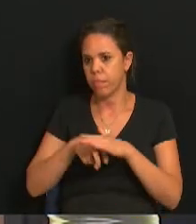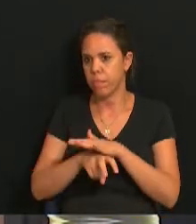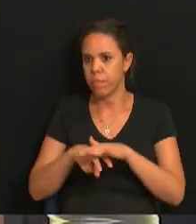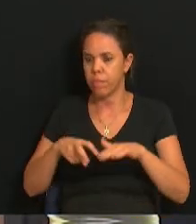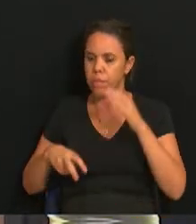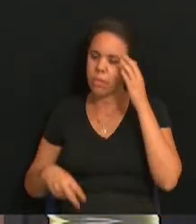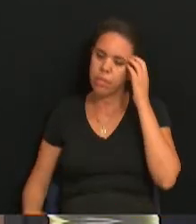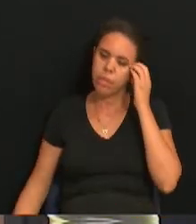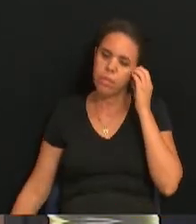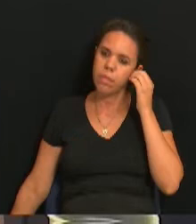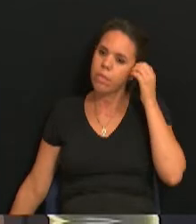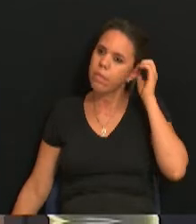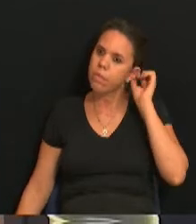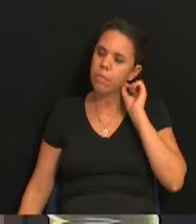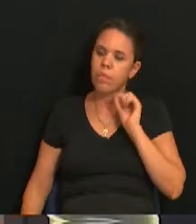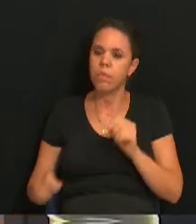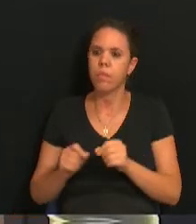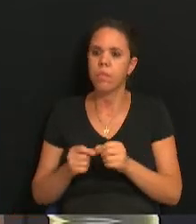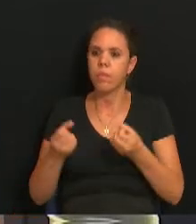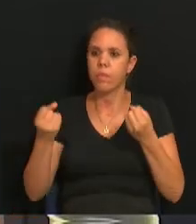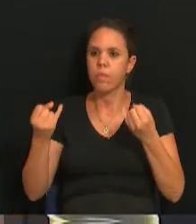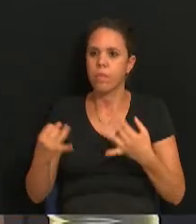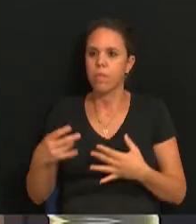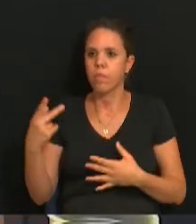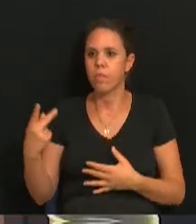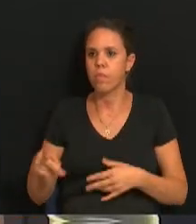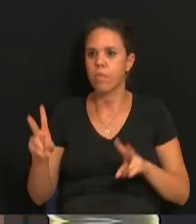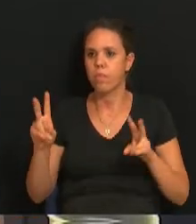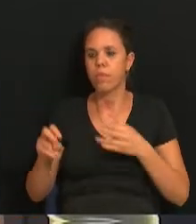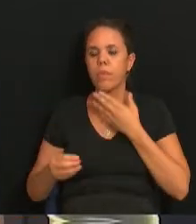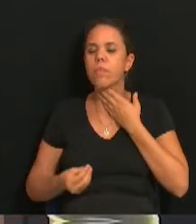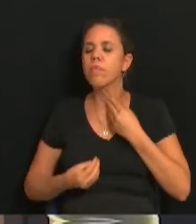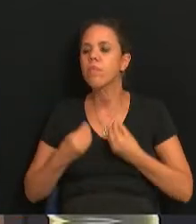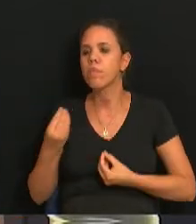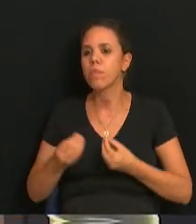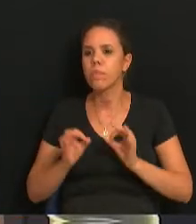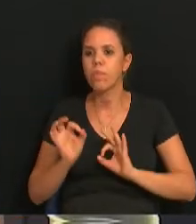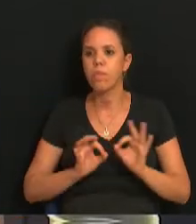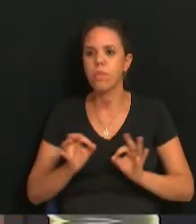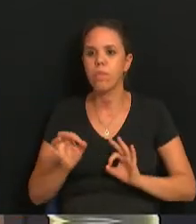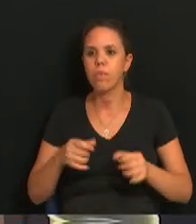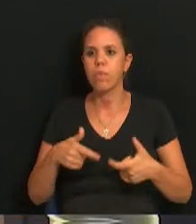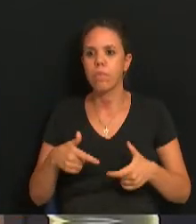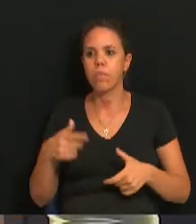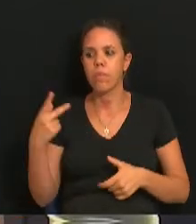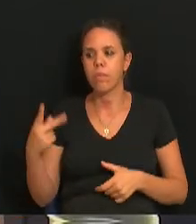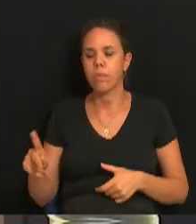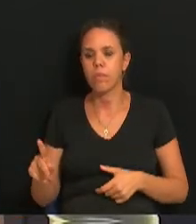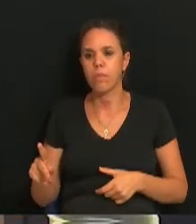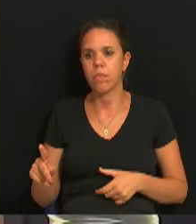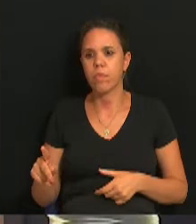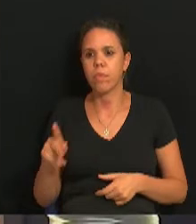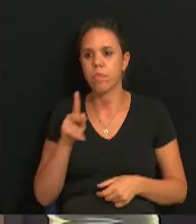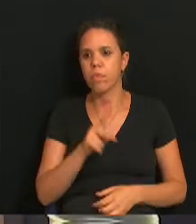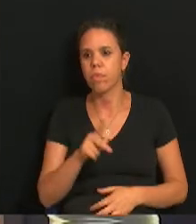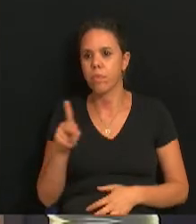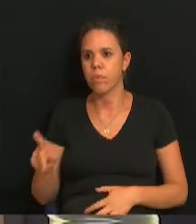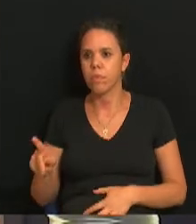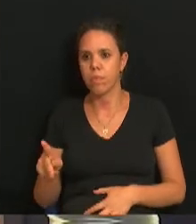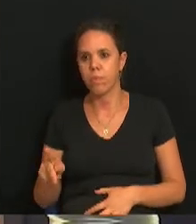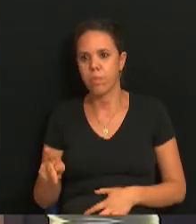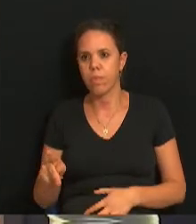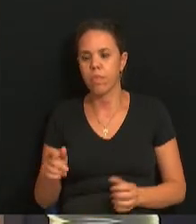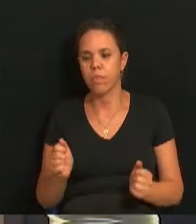elas fazem ali um depoimento delas sobre como que é organizado o trabalho delas, enquanto professoras, junto com